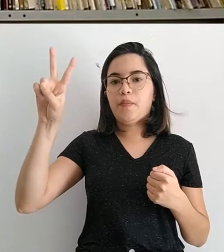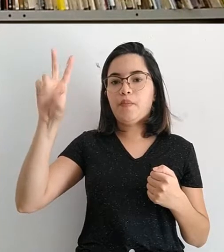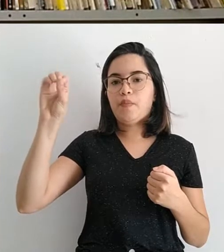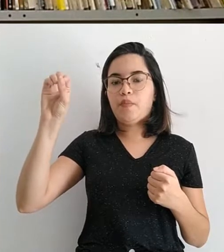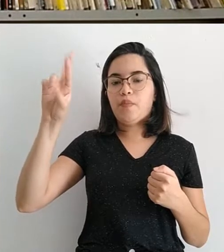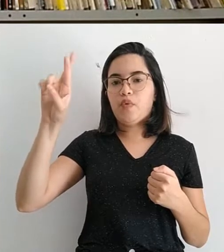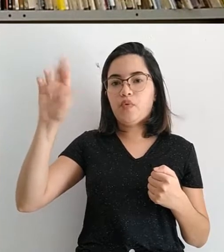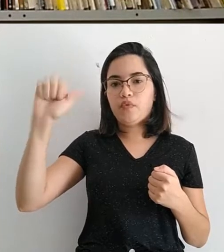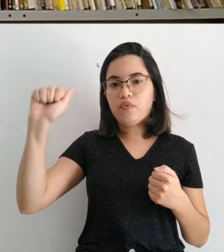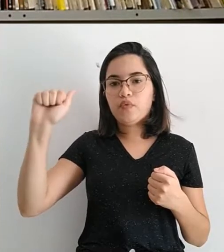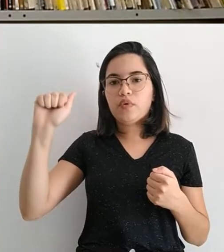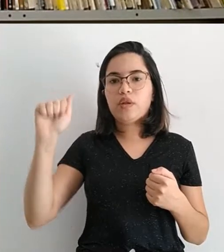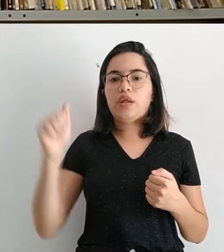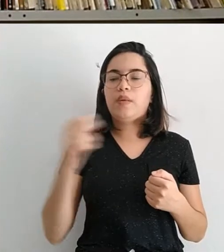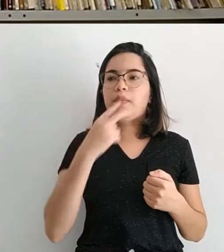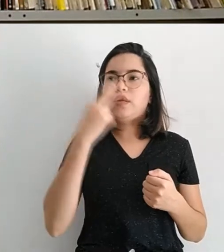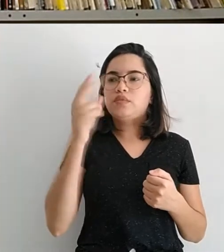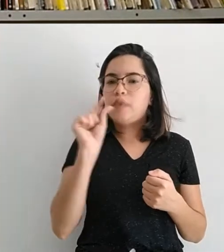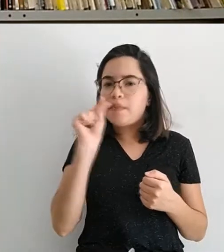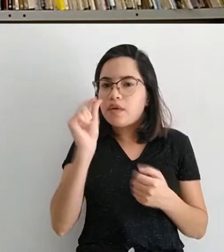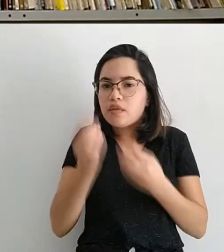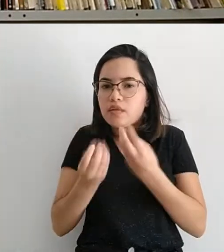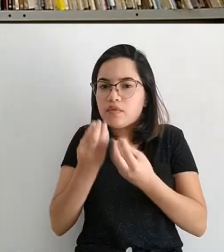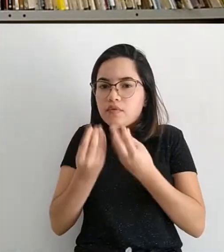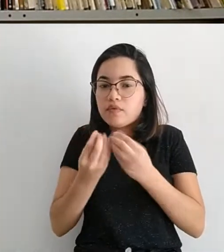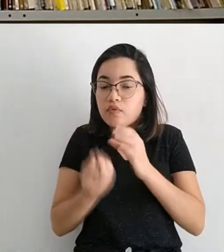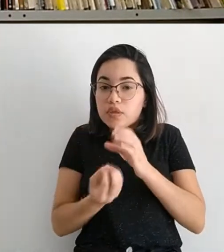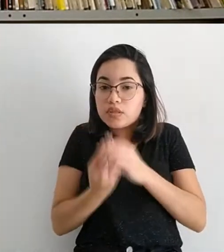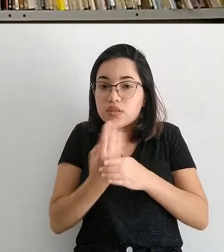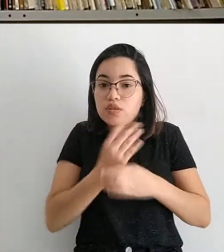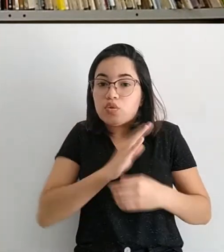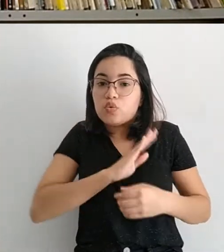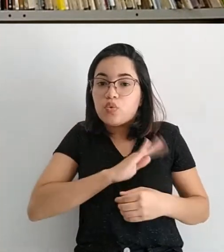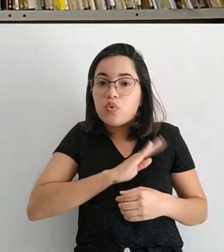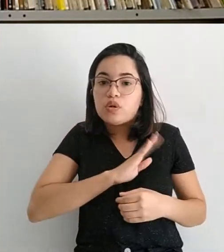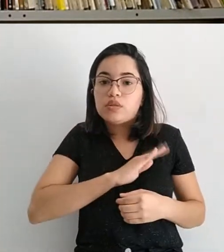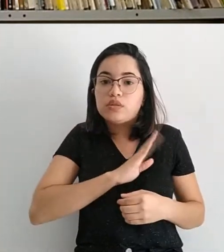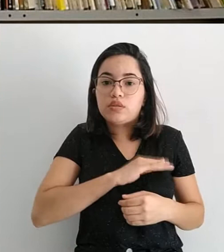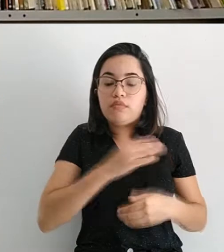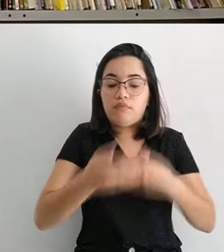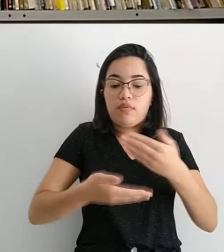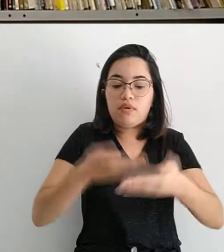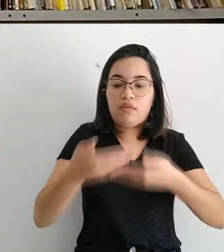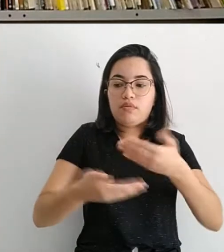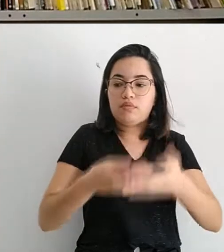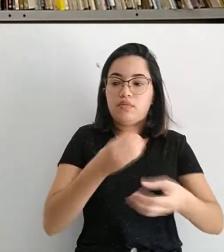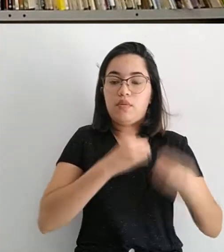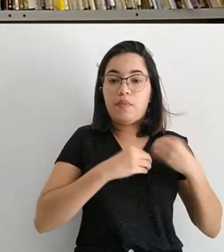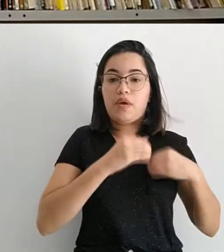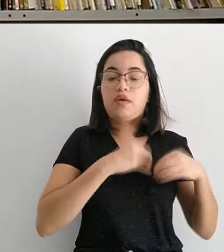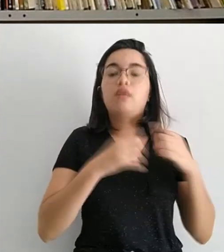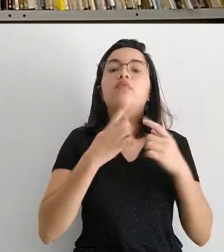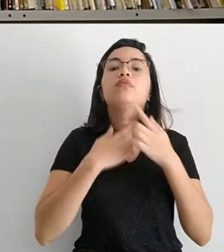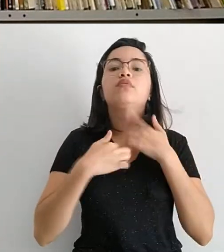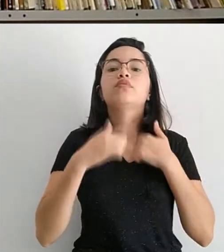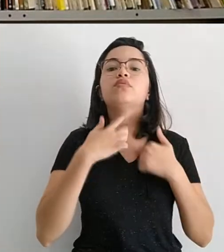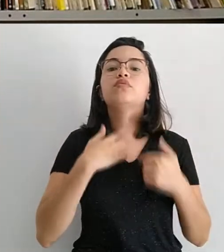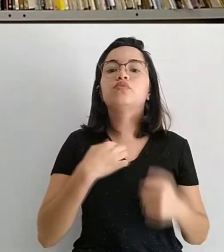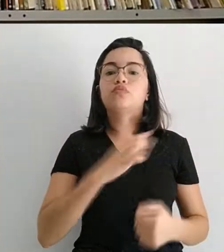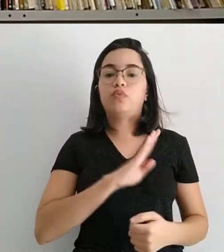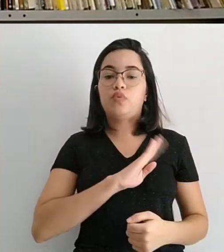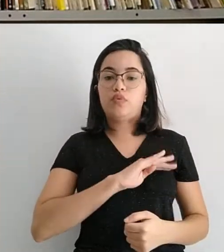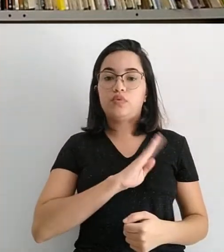pequena faísca for acesa no seu coração, em relação ao pecado, aos desejos,